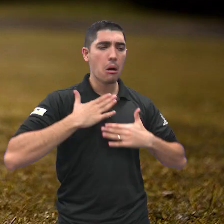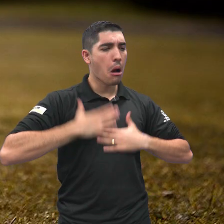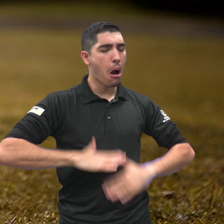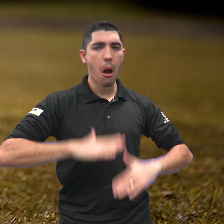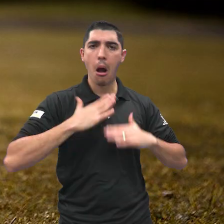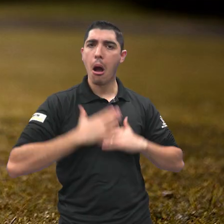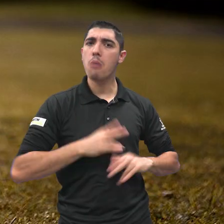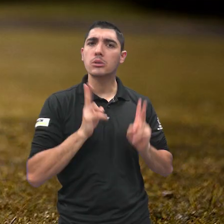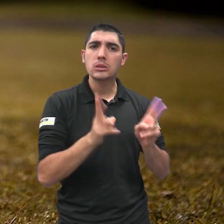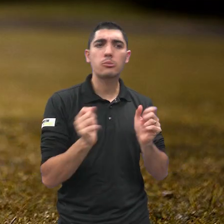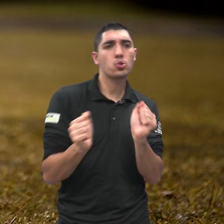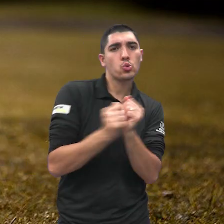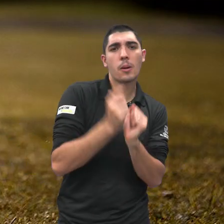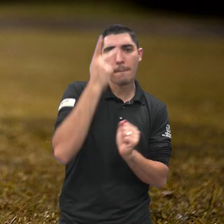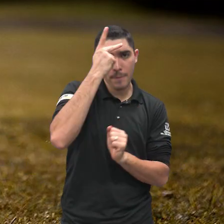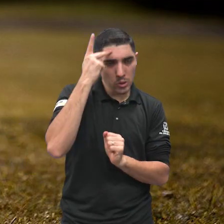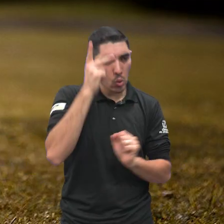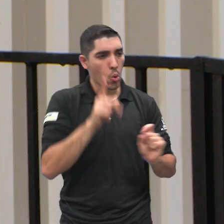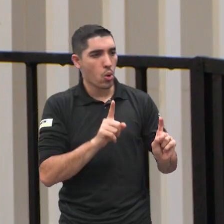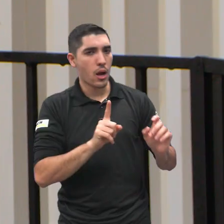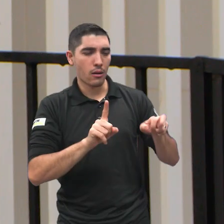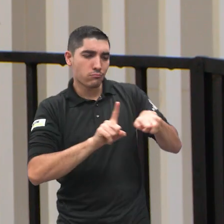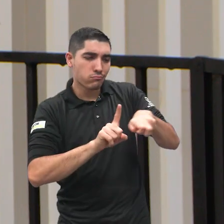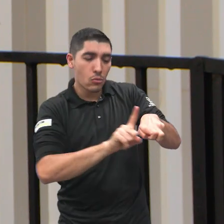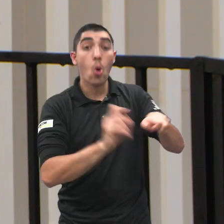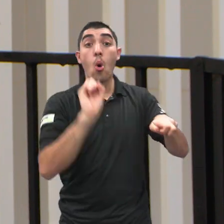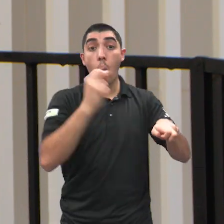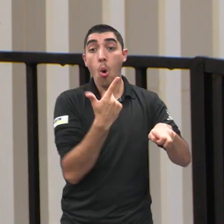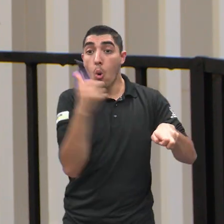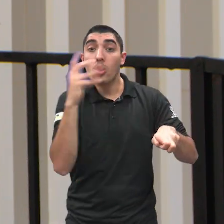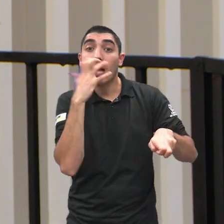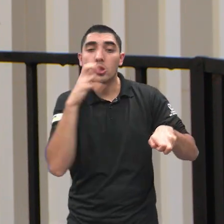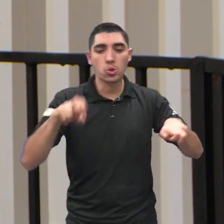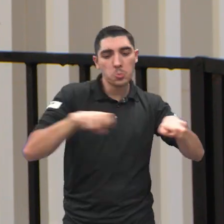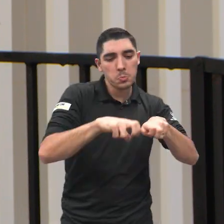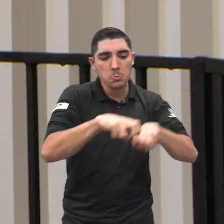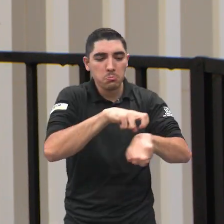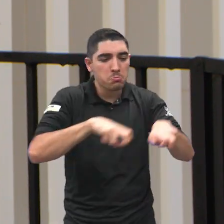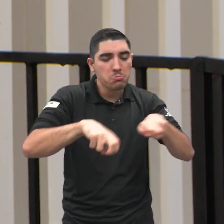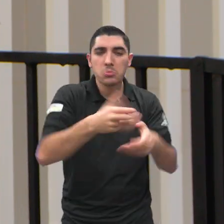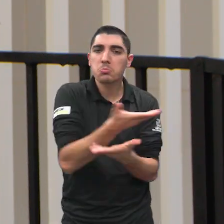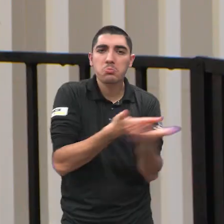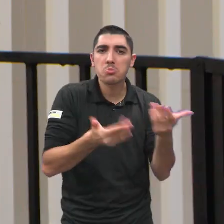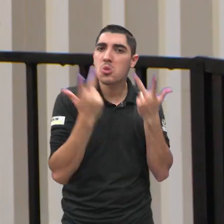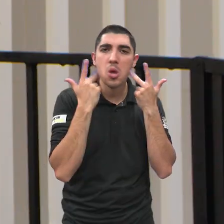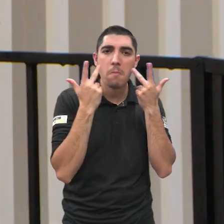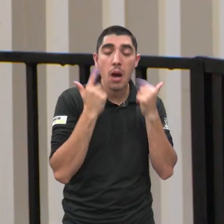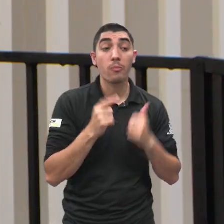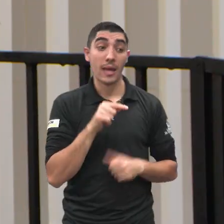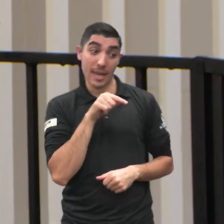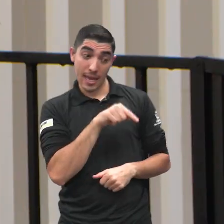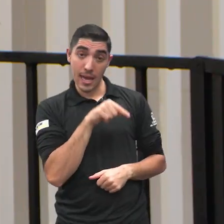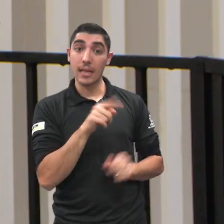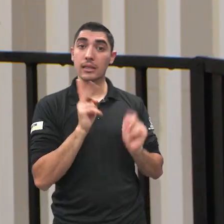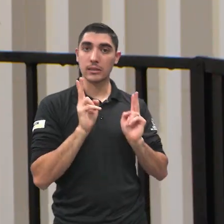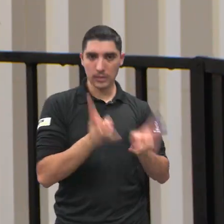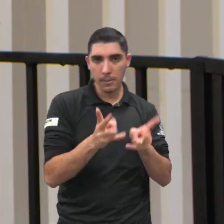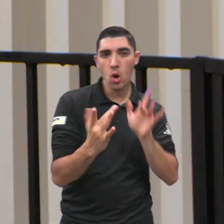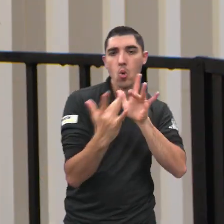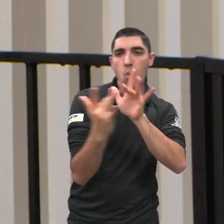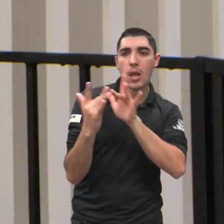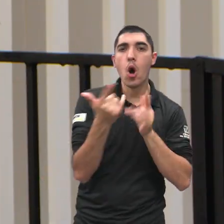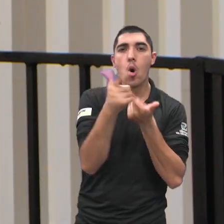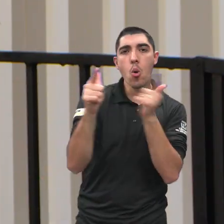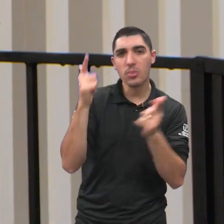com pessoas e convivem com outros cachorros também tranquilos. Excepcionalmente, a gente tem contato com outros tutores que